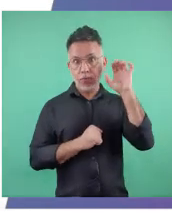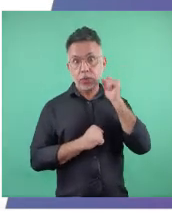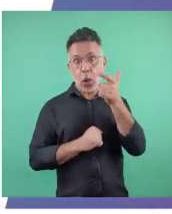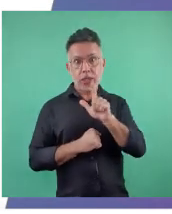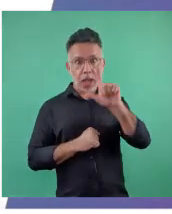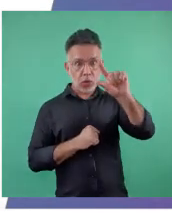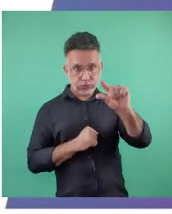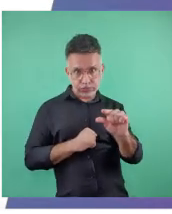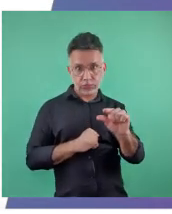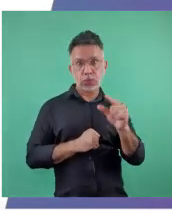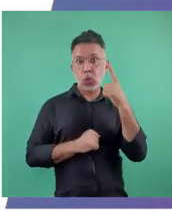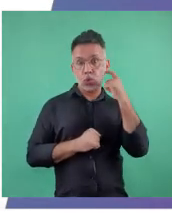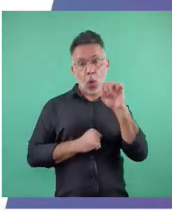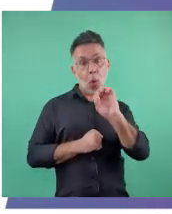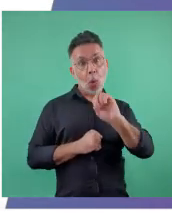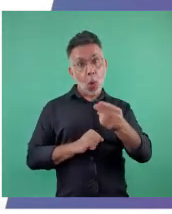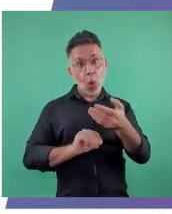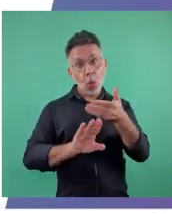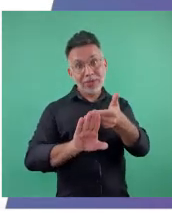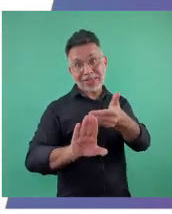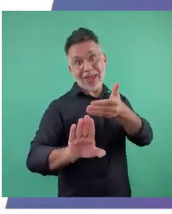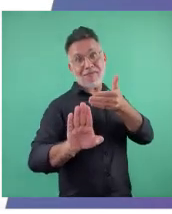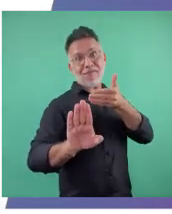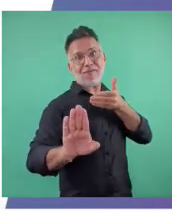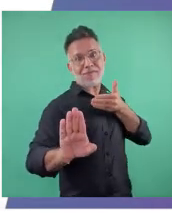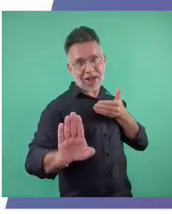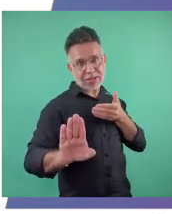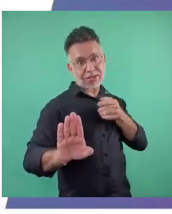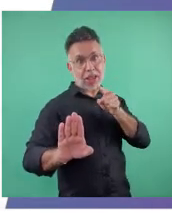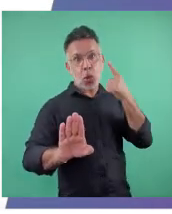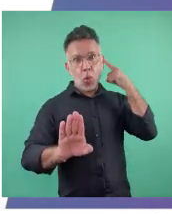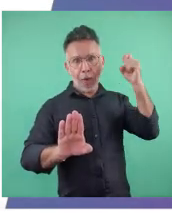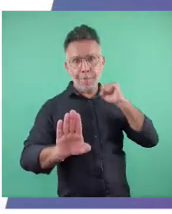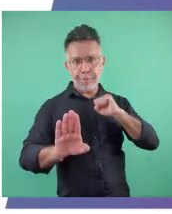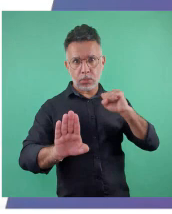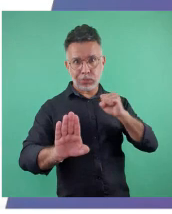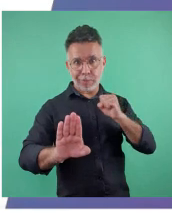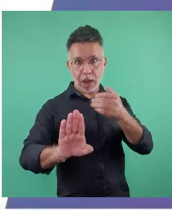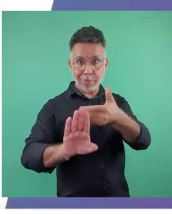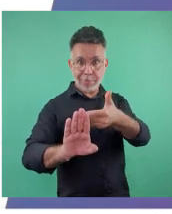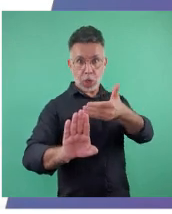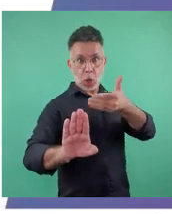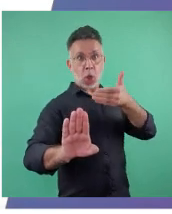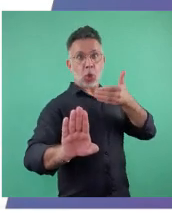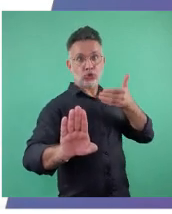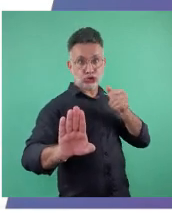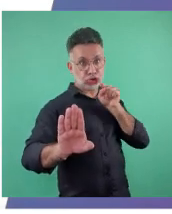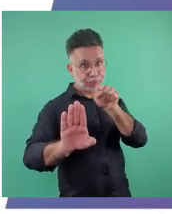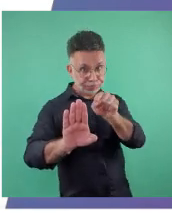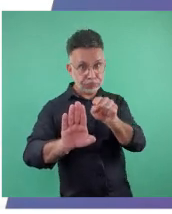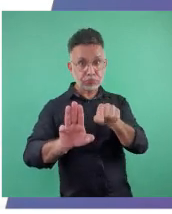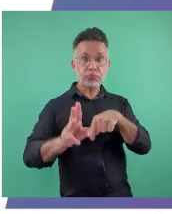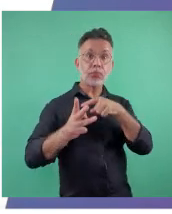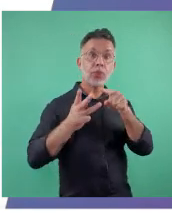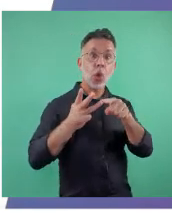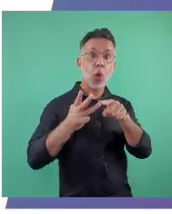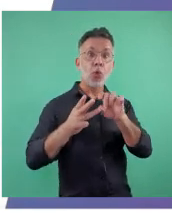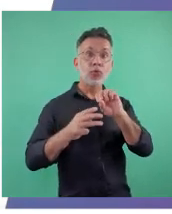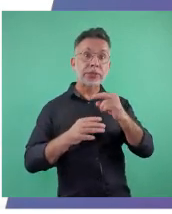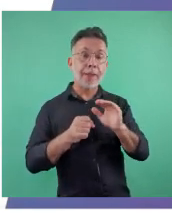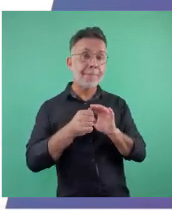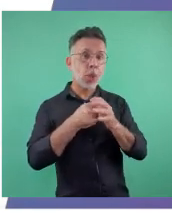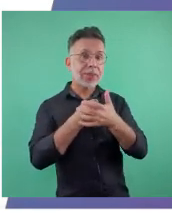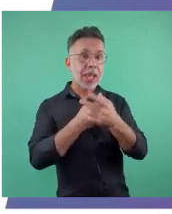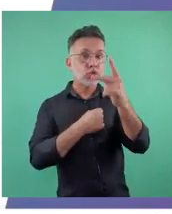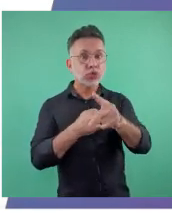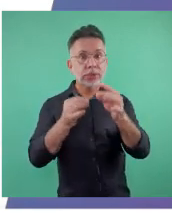som, você consegue abaixar o som. Ou você se afasta da fonte sonora, fica longe da fonte sonora,